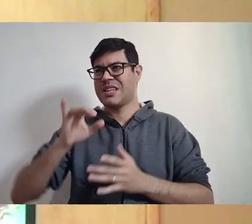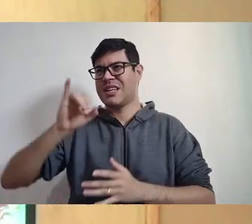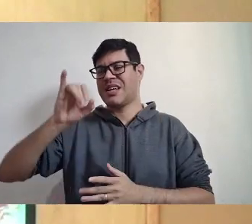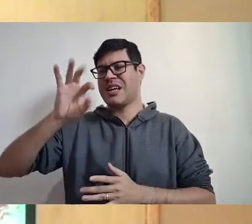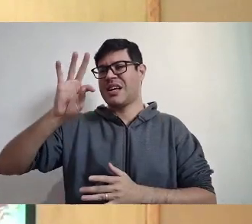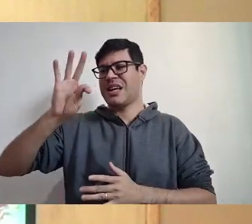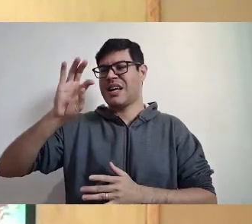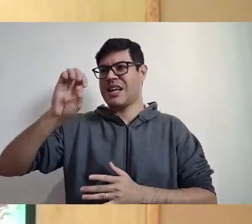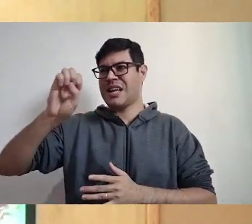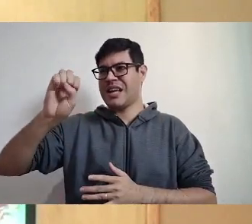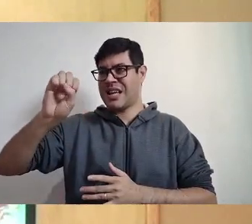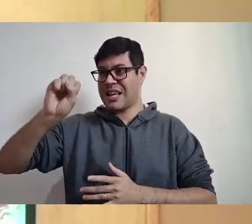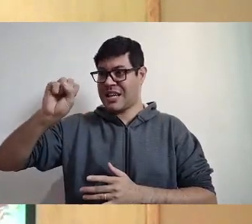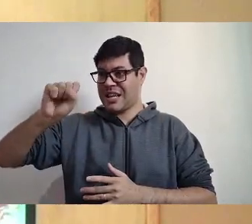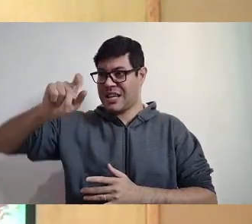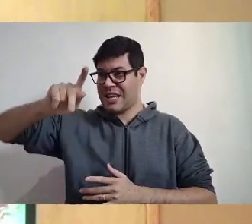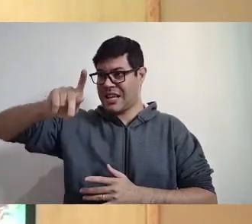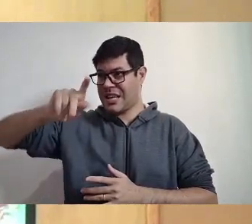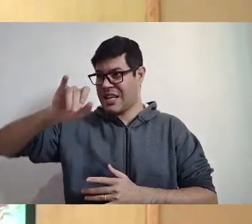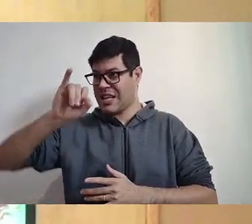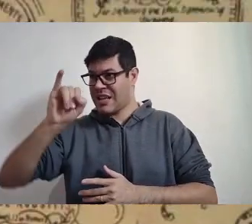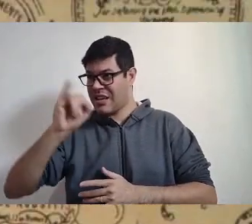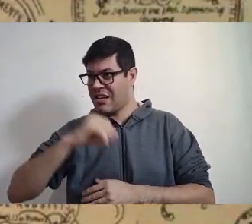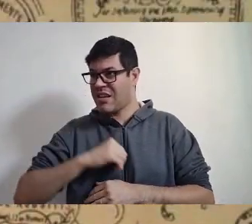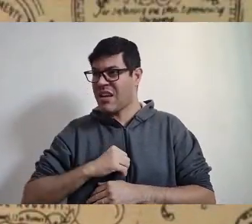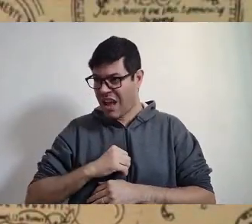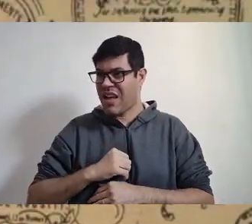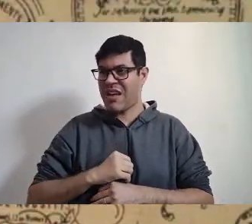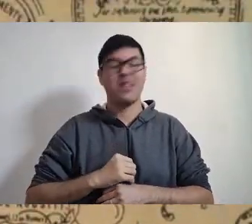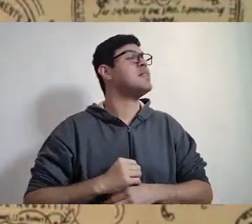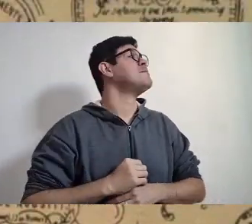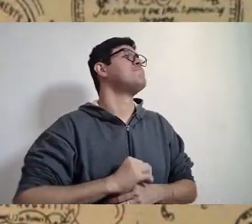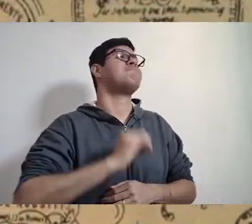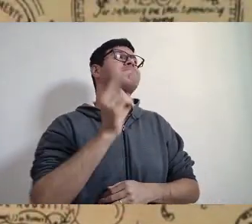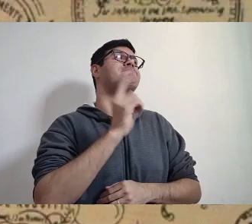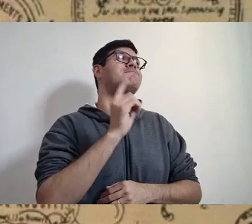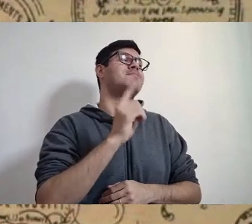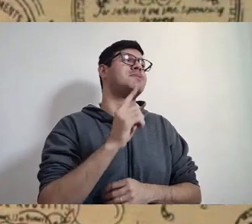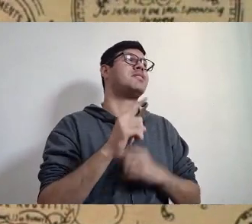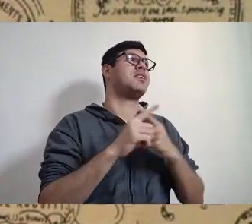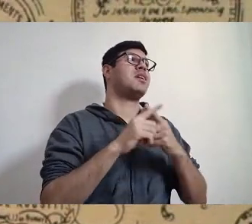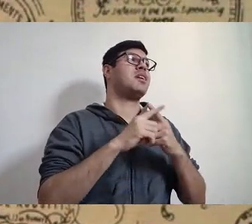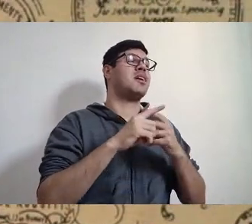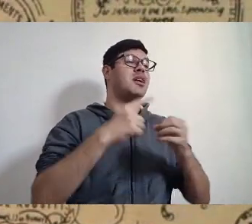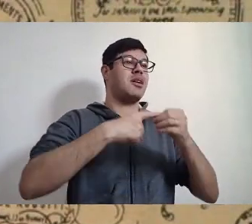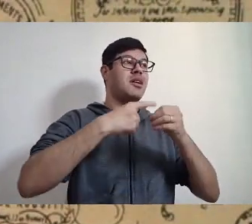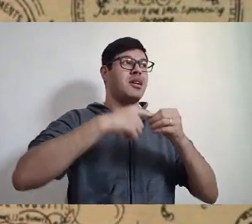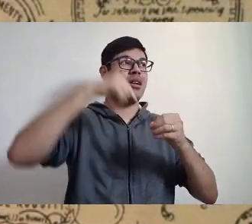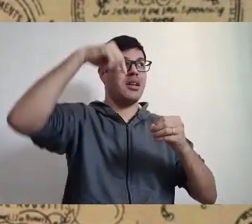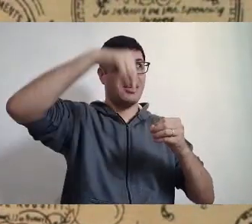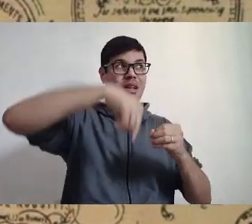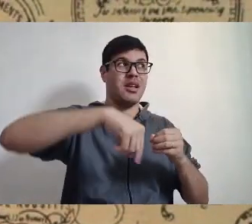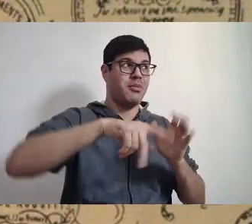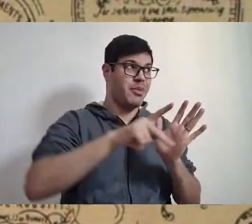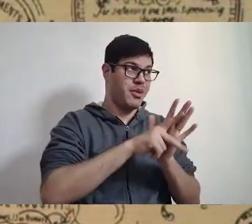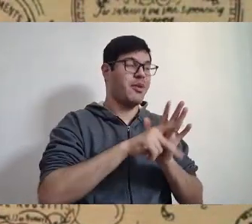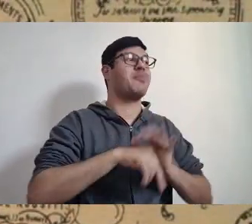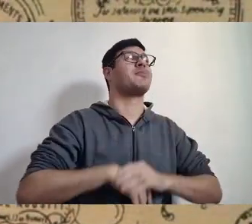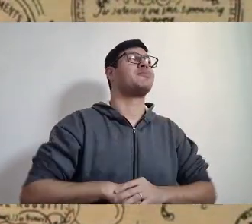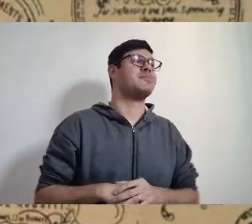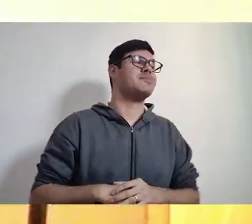Não, do ITESP não, era do... O Estado está em fase de término de repasse para o município. Então, agora vai ser do município. Vai ser do município o prédio da